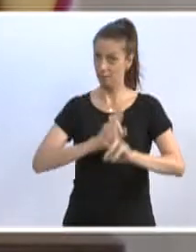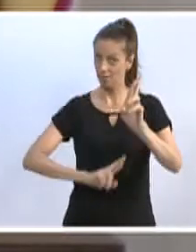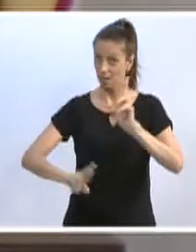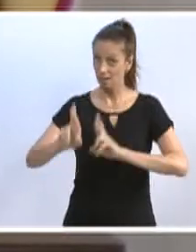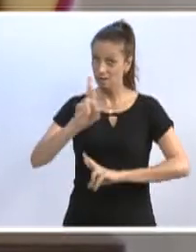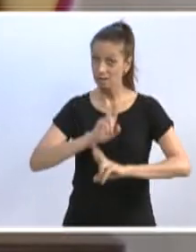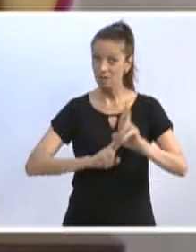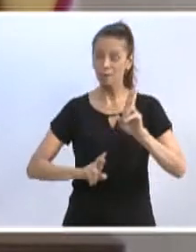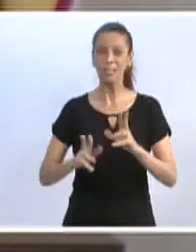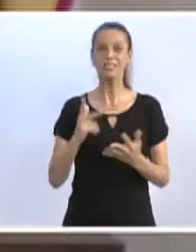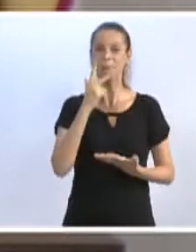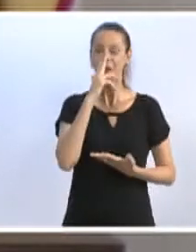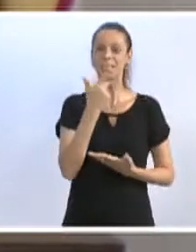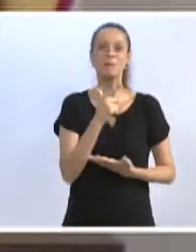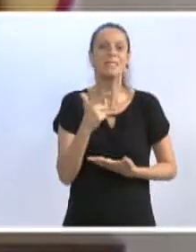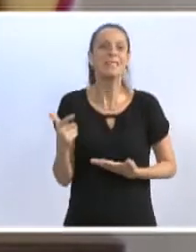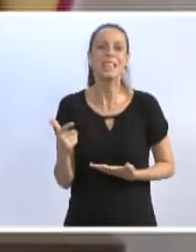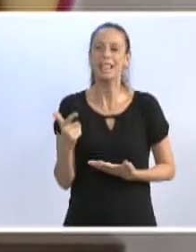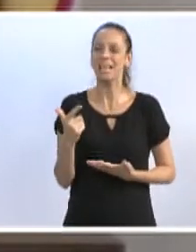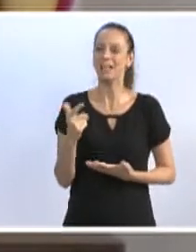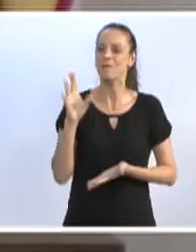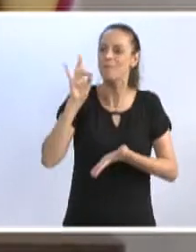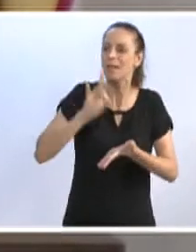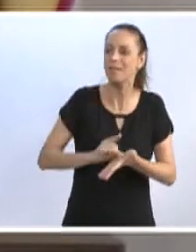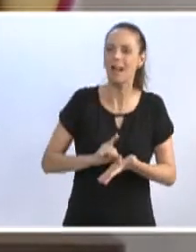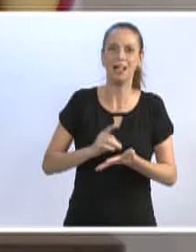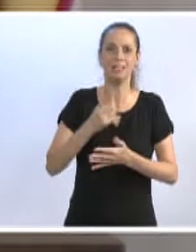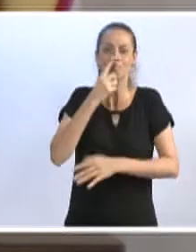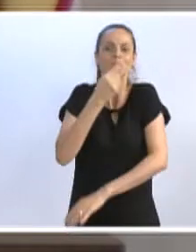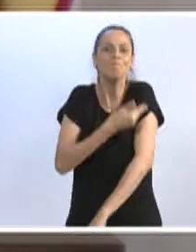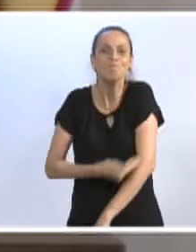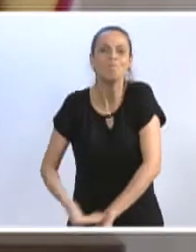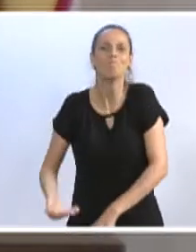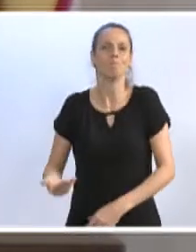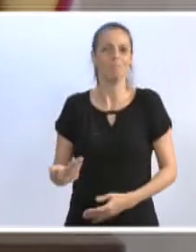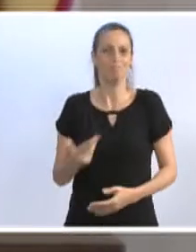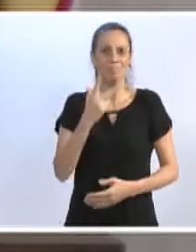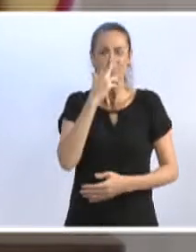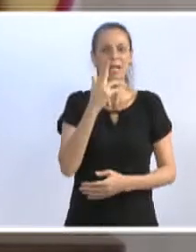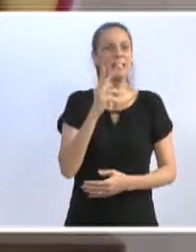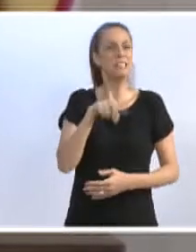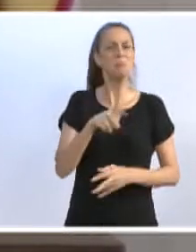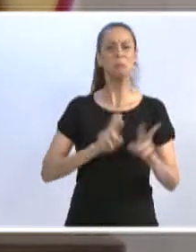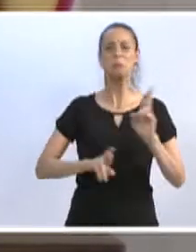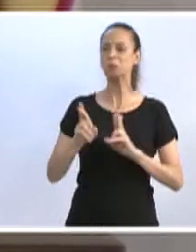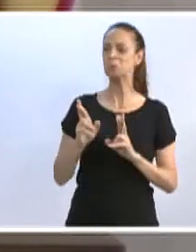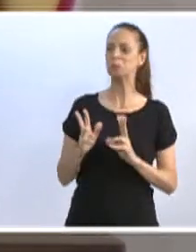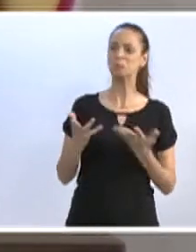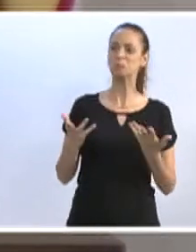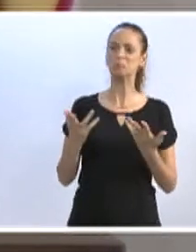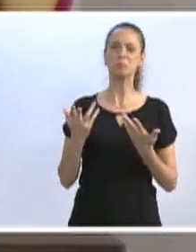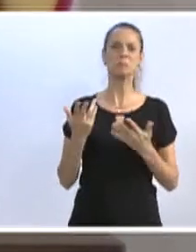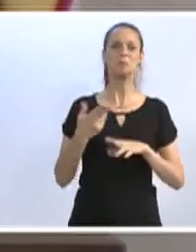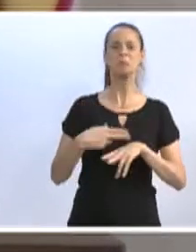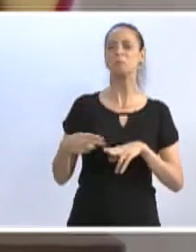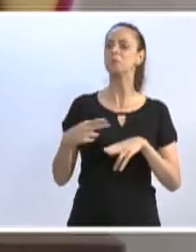cada vez mais superficiais, alguns chamam de relacionamentos líquidos. E aí nós encontramos termos